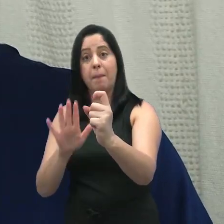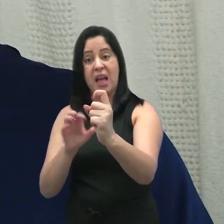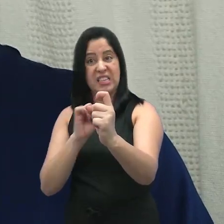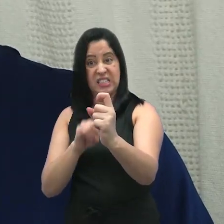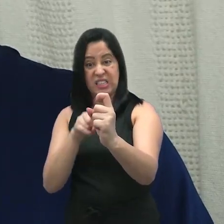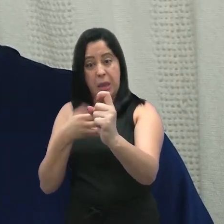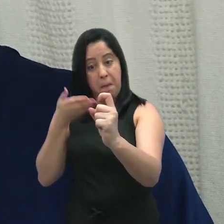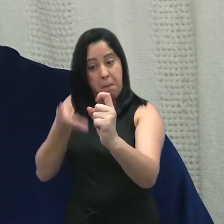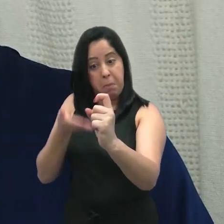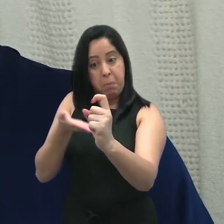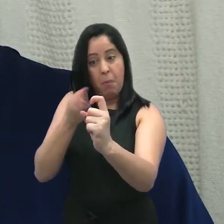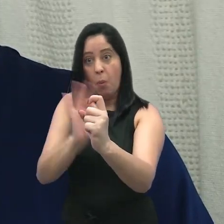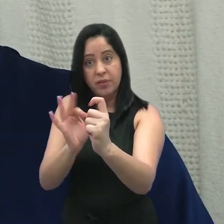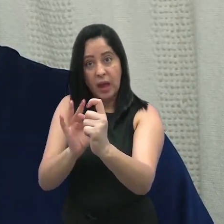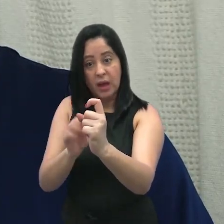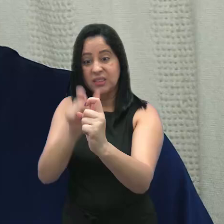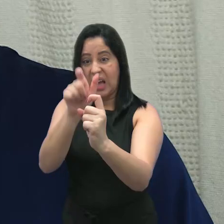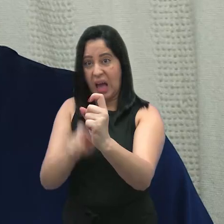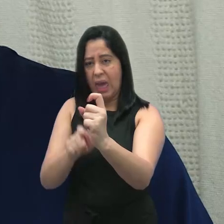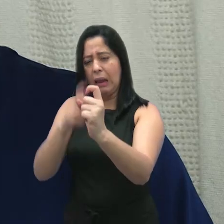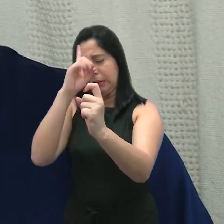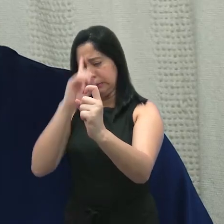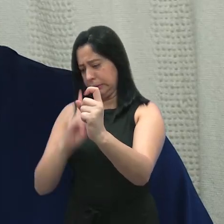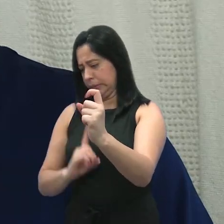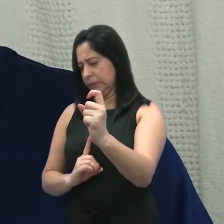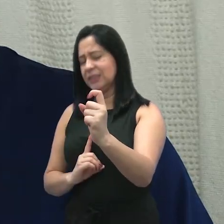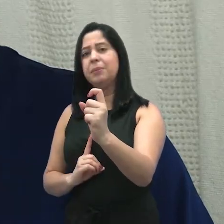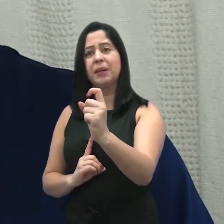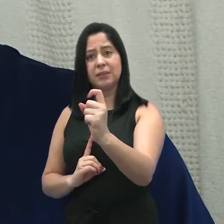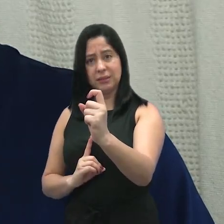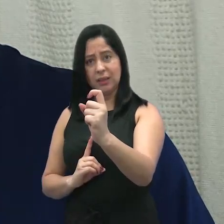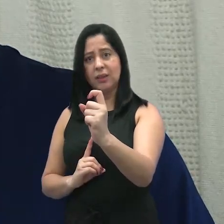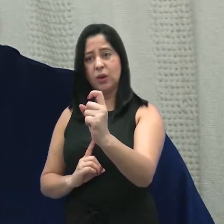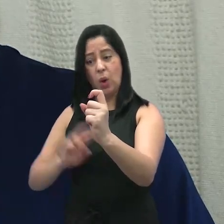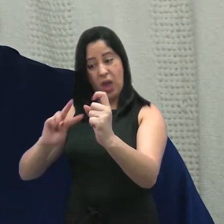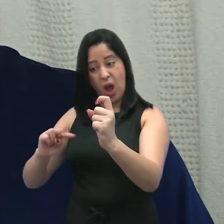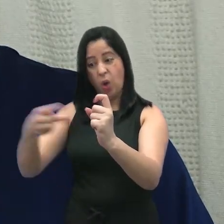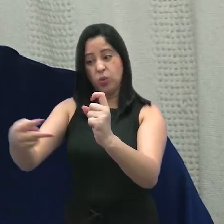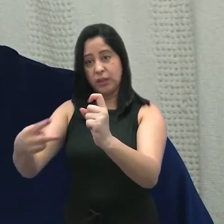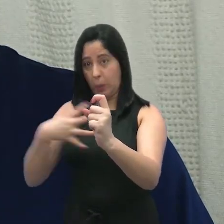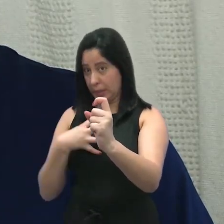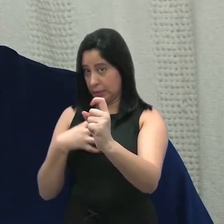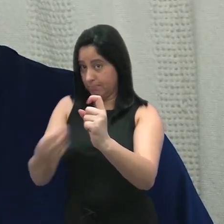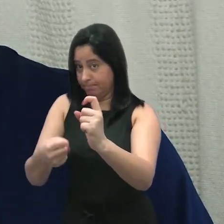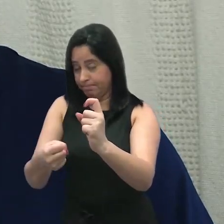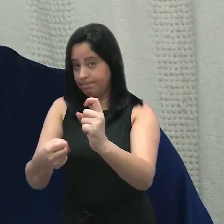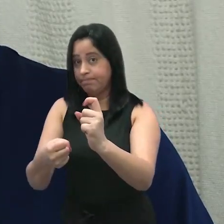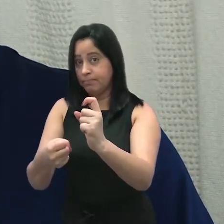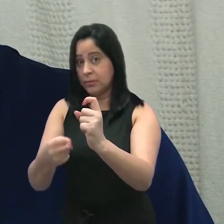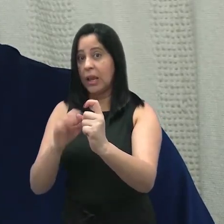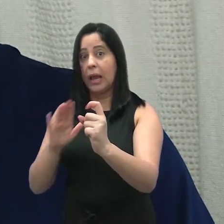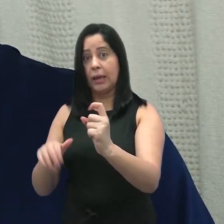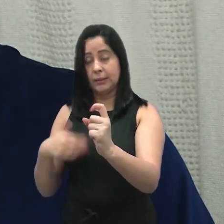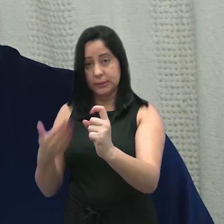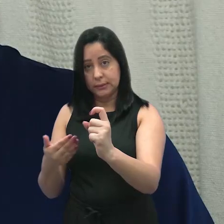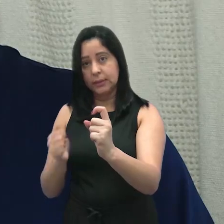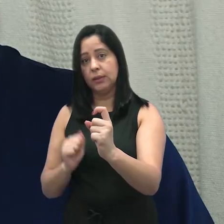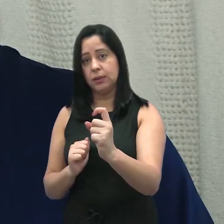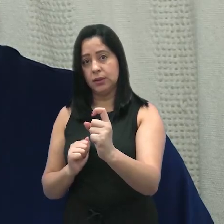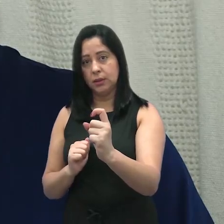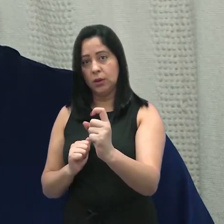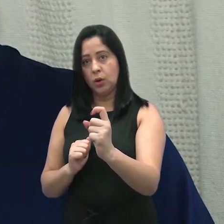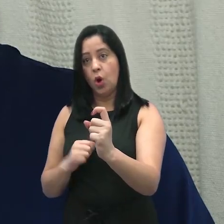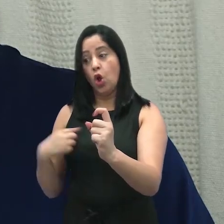dor perigosa, porque se ela não for tratada, ela leva um caminho depressivo e a sequência disso é o suicídio. Então,